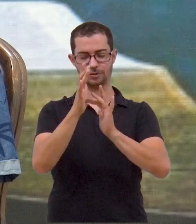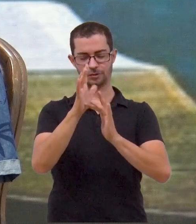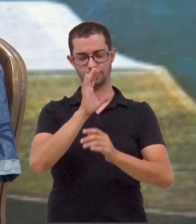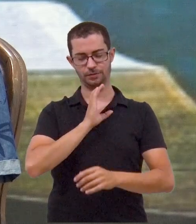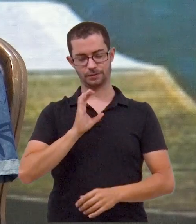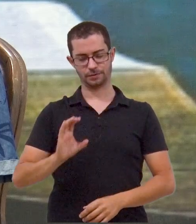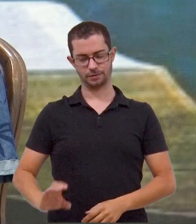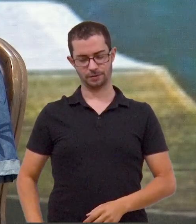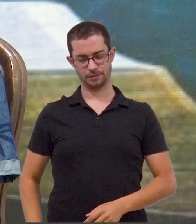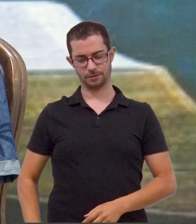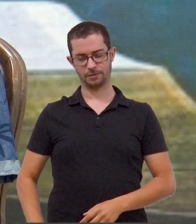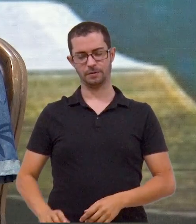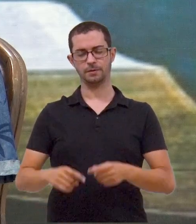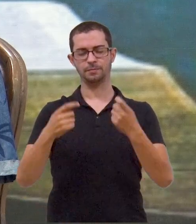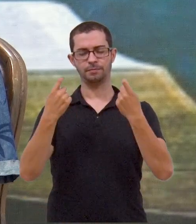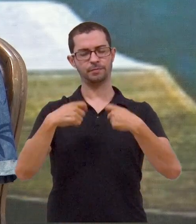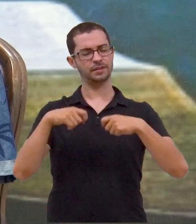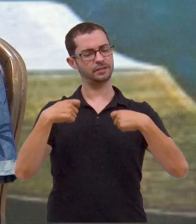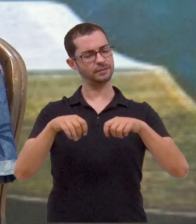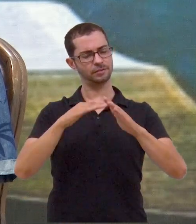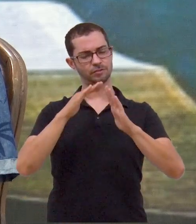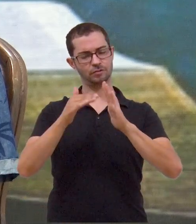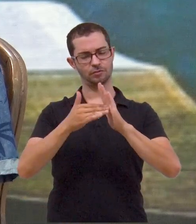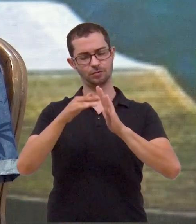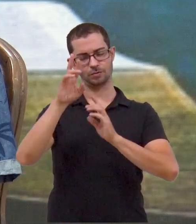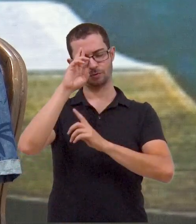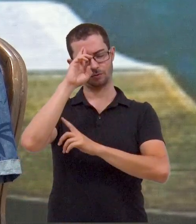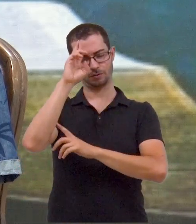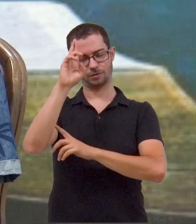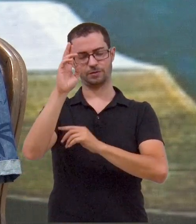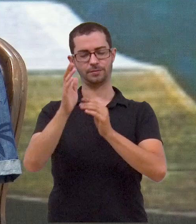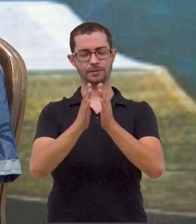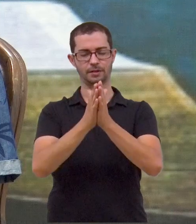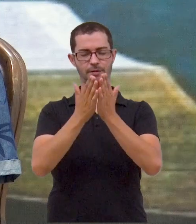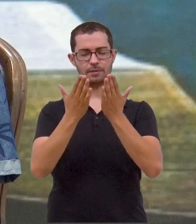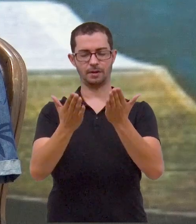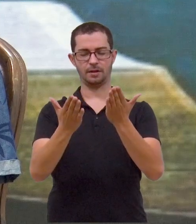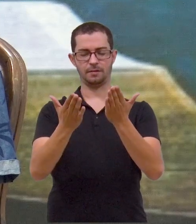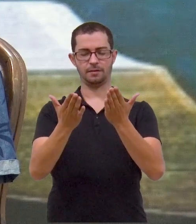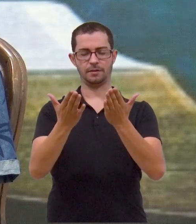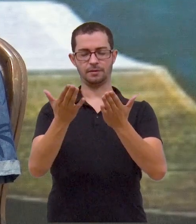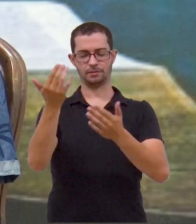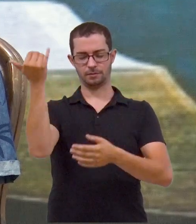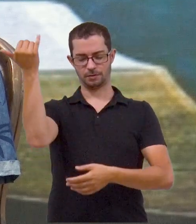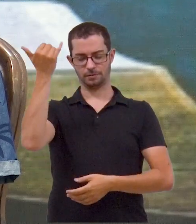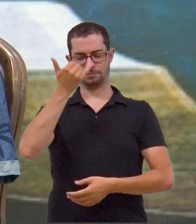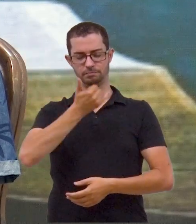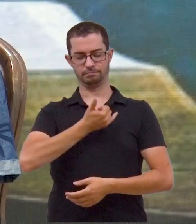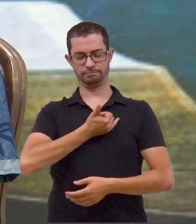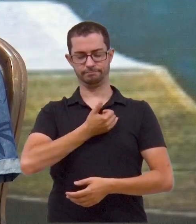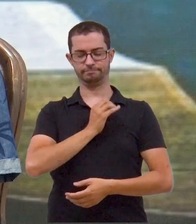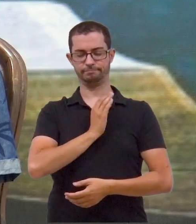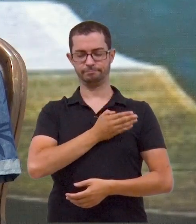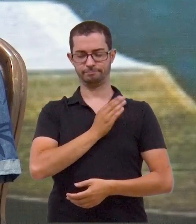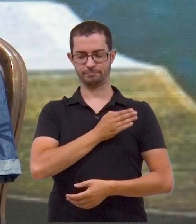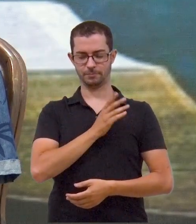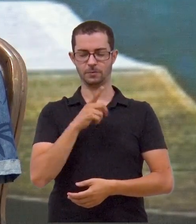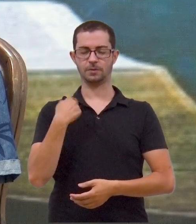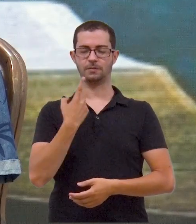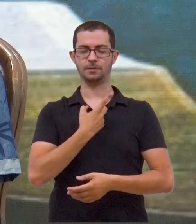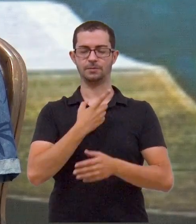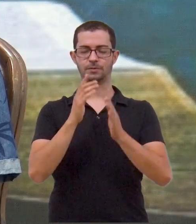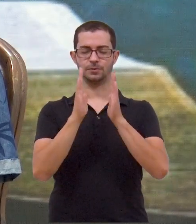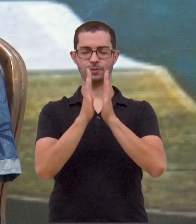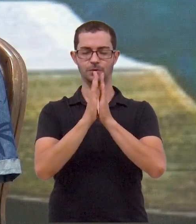dependência total do Senhor para que esta palavra não só chegue aos nossos ouvidos, mas também ao nosso coração. Nós vamos orar